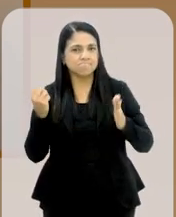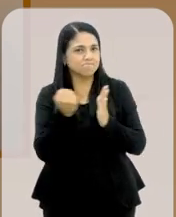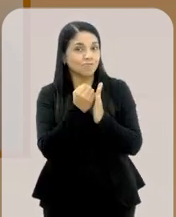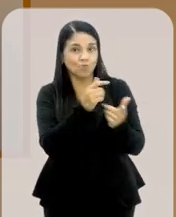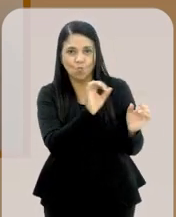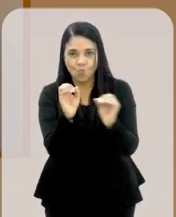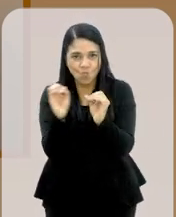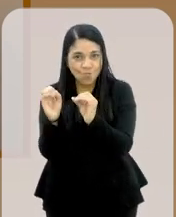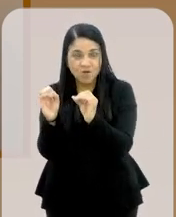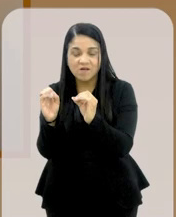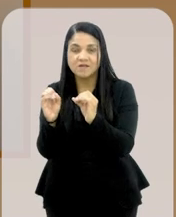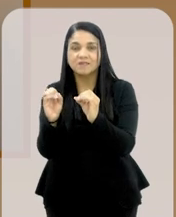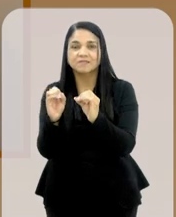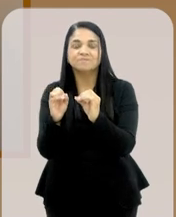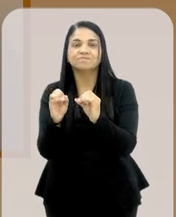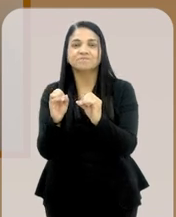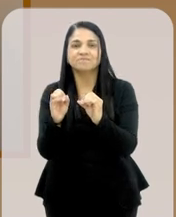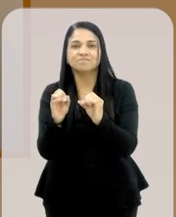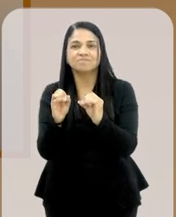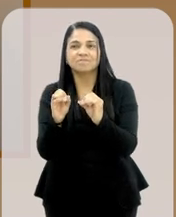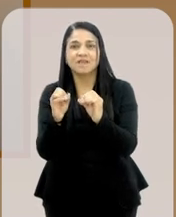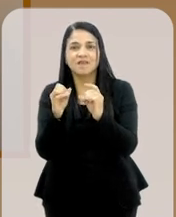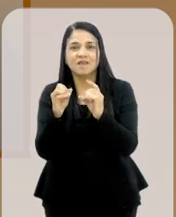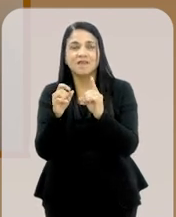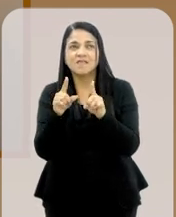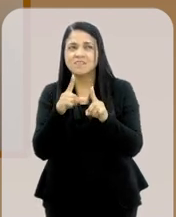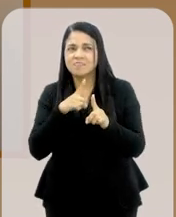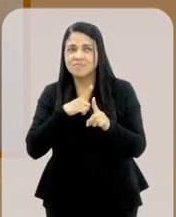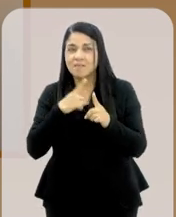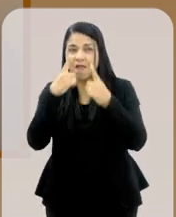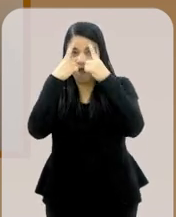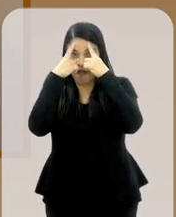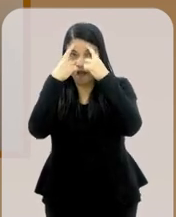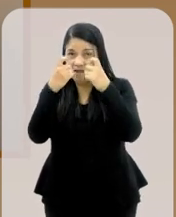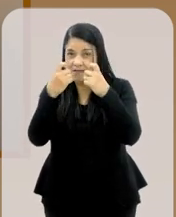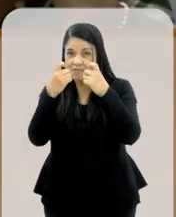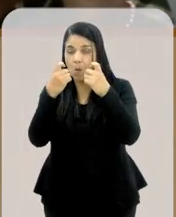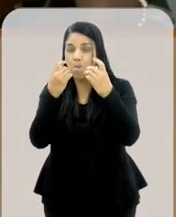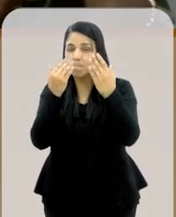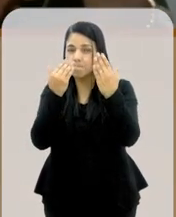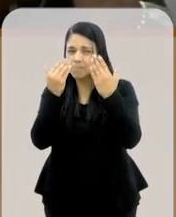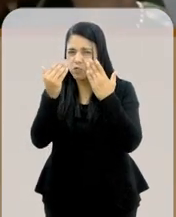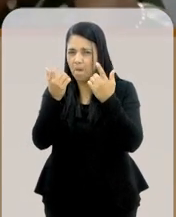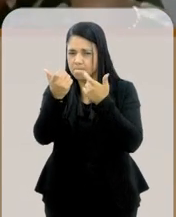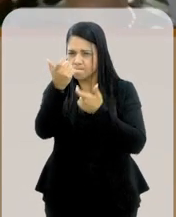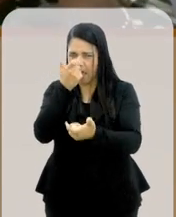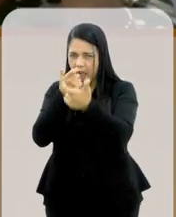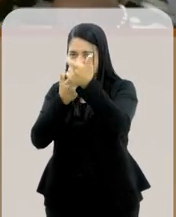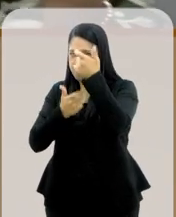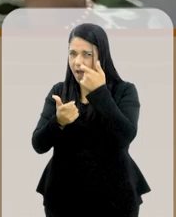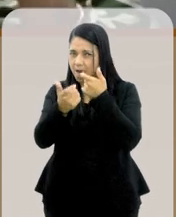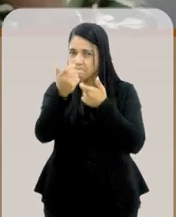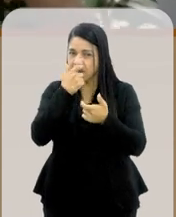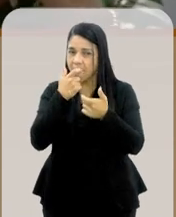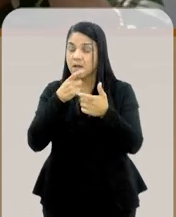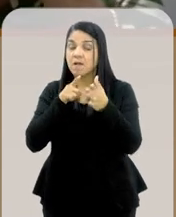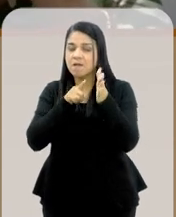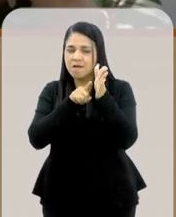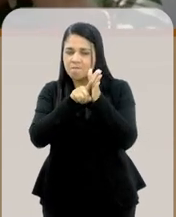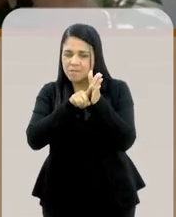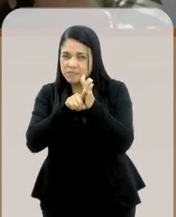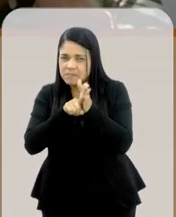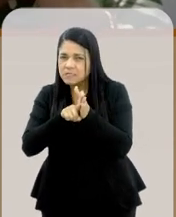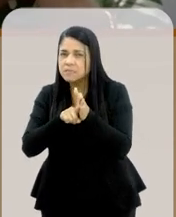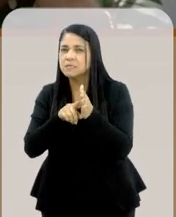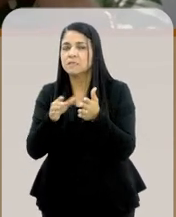marcas físicas, muita agressão, né, psicológica. Lógica. E nessa pesquisa a gente